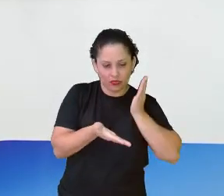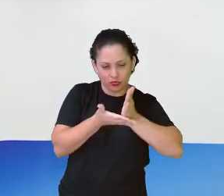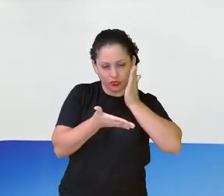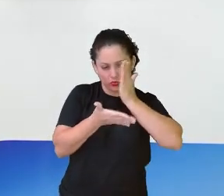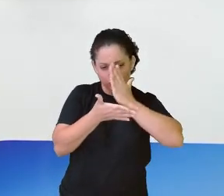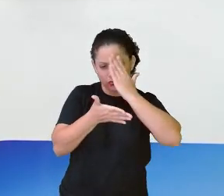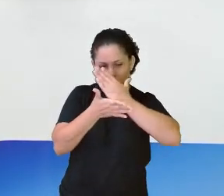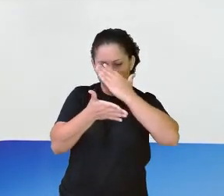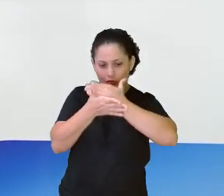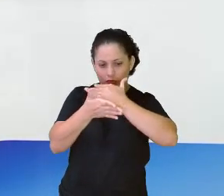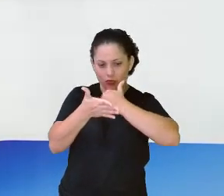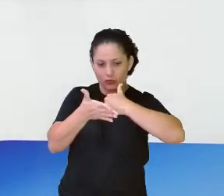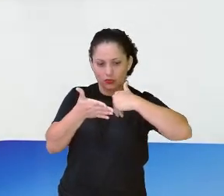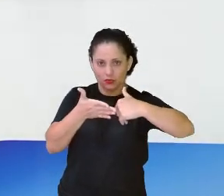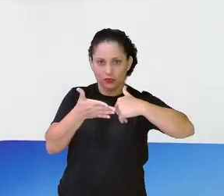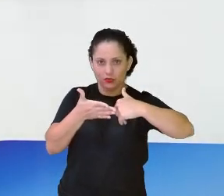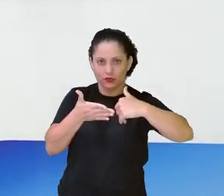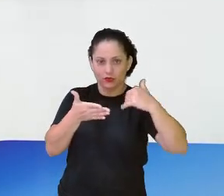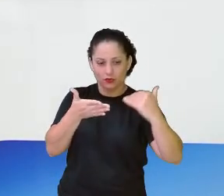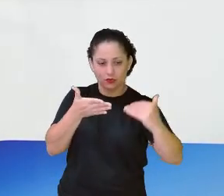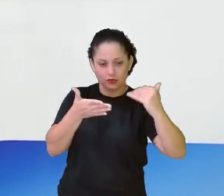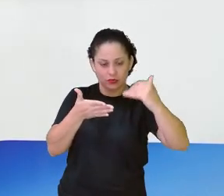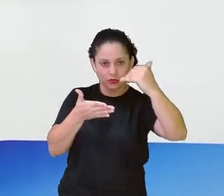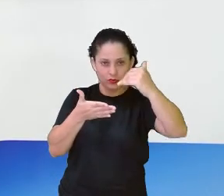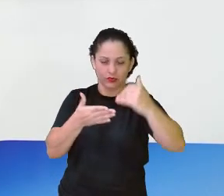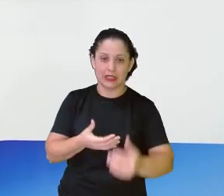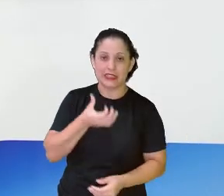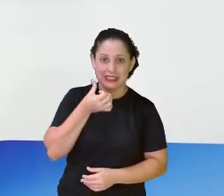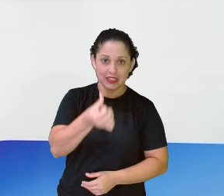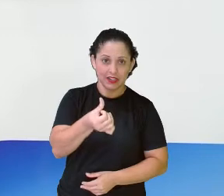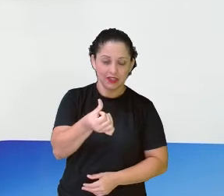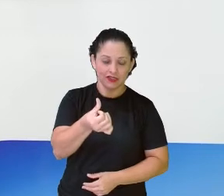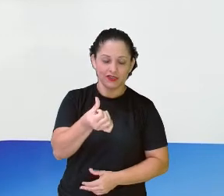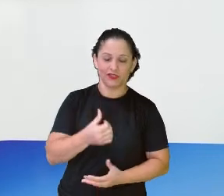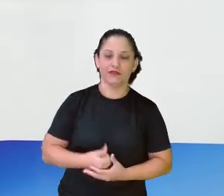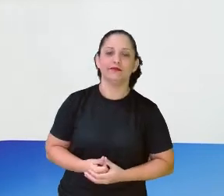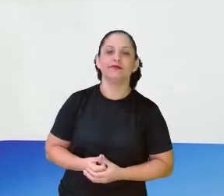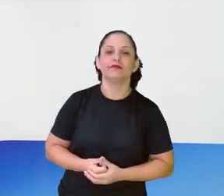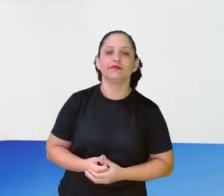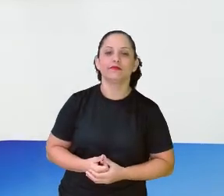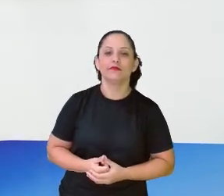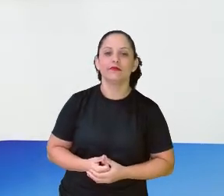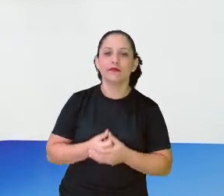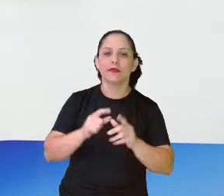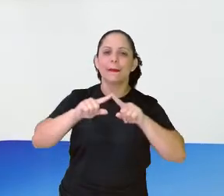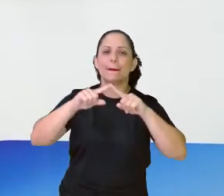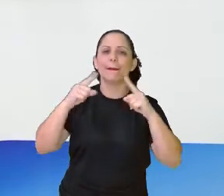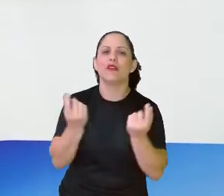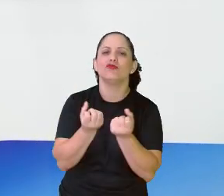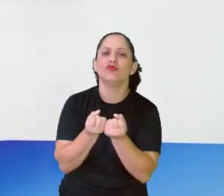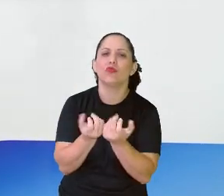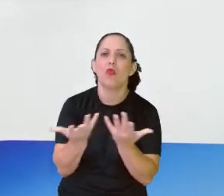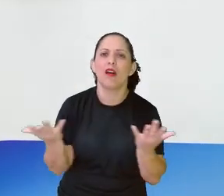2, 3, 4, 5, 6. Mas, quantos eu destaquei aí?